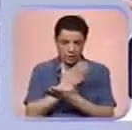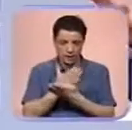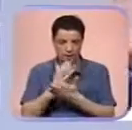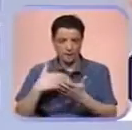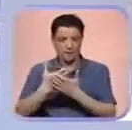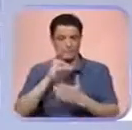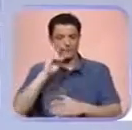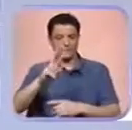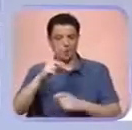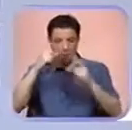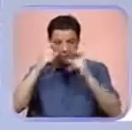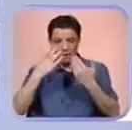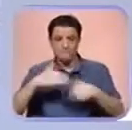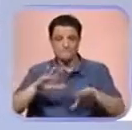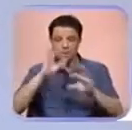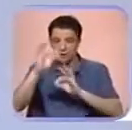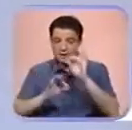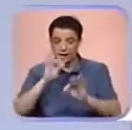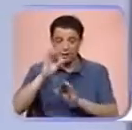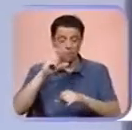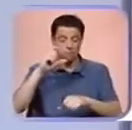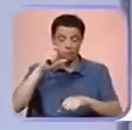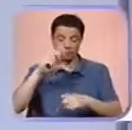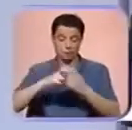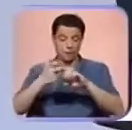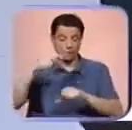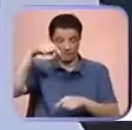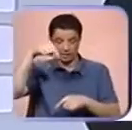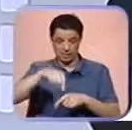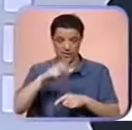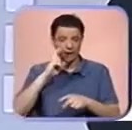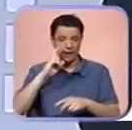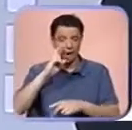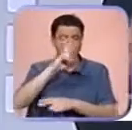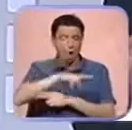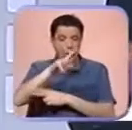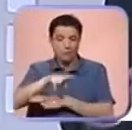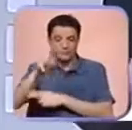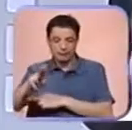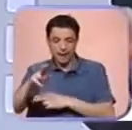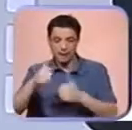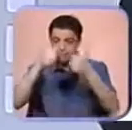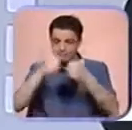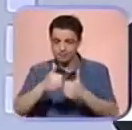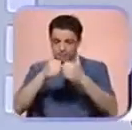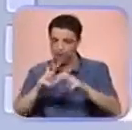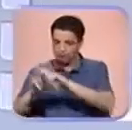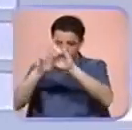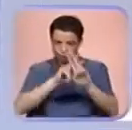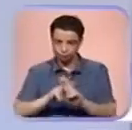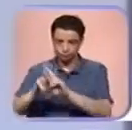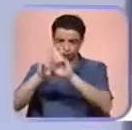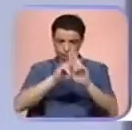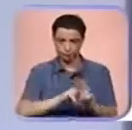a pessoa pode ver sem óculos, mas não trata o problema da retina, não é? Portanto, temos que observar bem e valorizar os aspectos